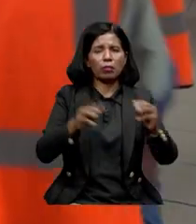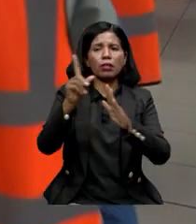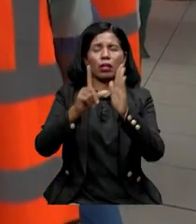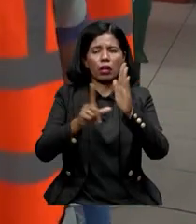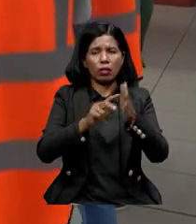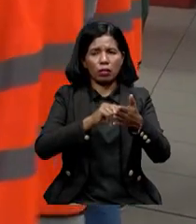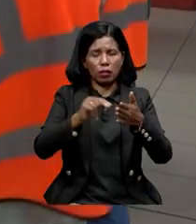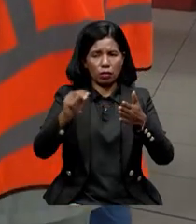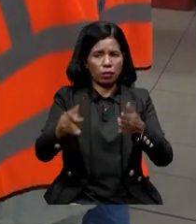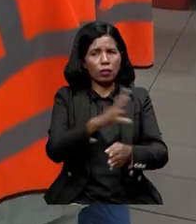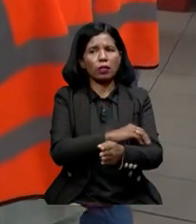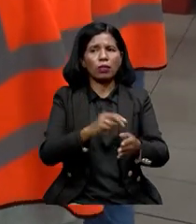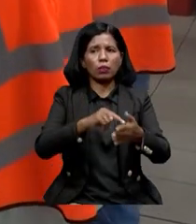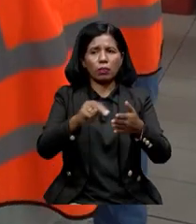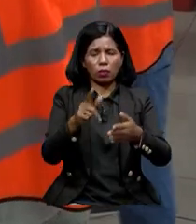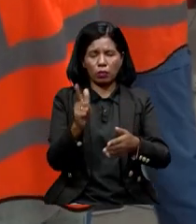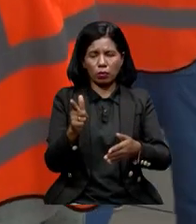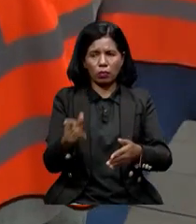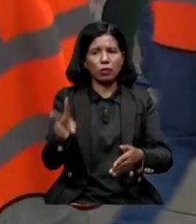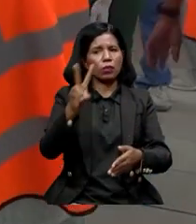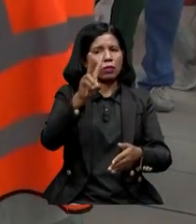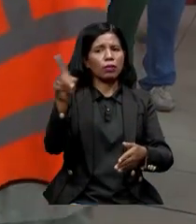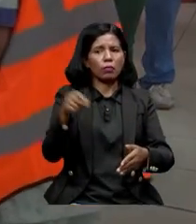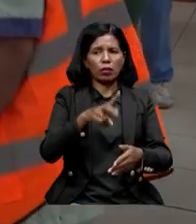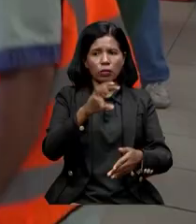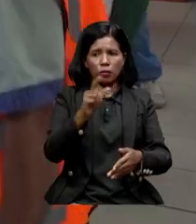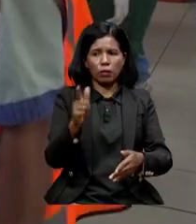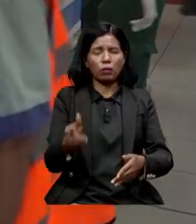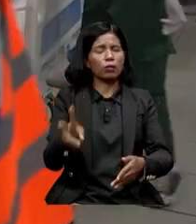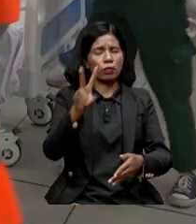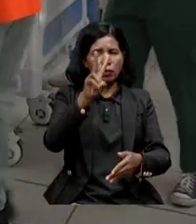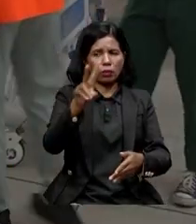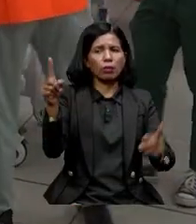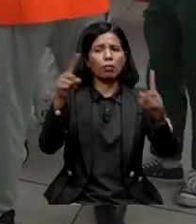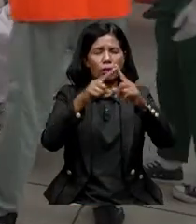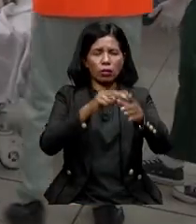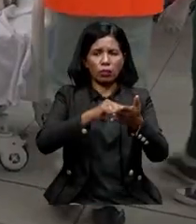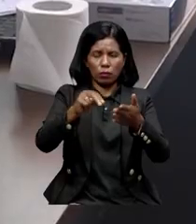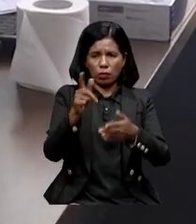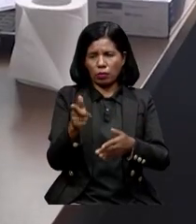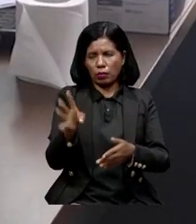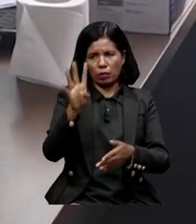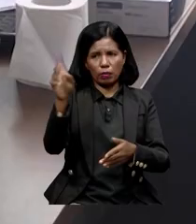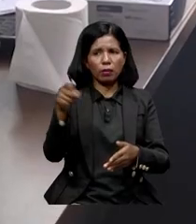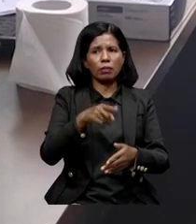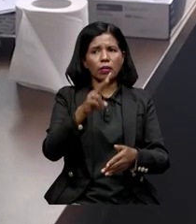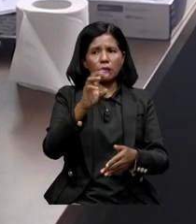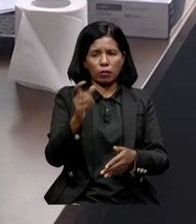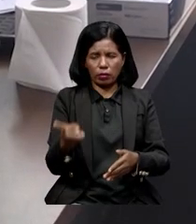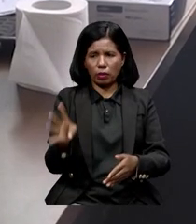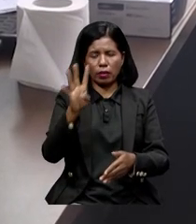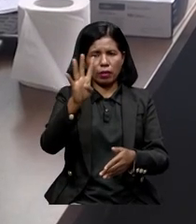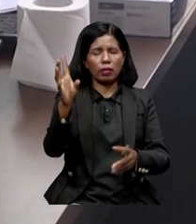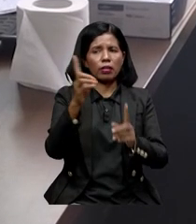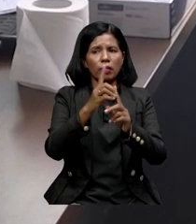lei aprovisionamento número Ronulo Resin Rua para Rihun Rua Ronulo Resin Rua, ba número Ronulo Resin Hat para Rihun Rua Ronulo Resin Hat,